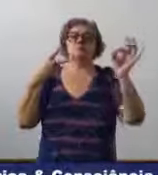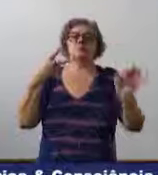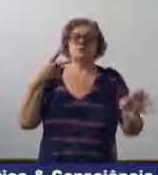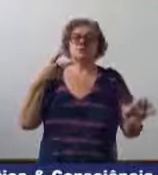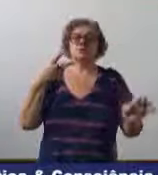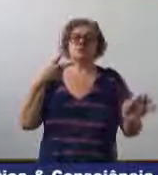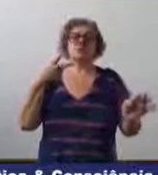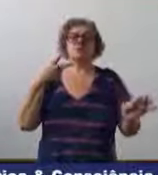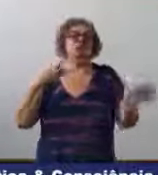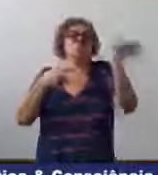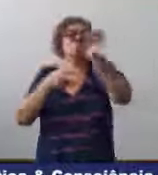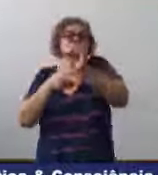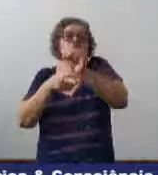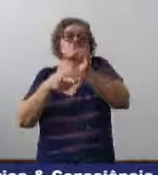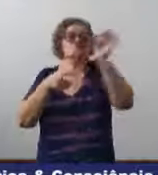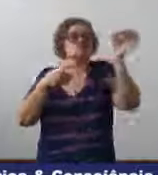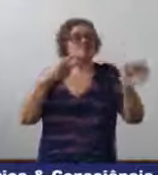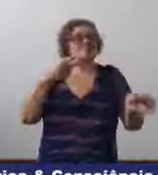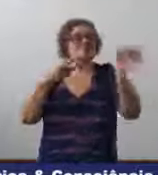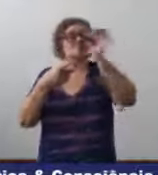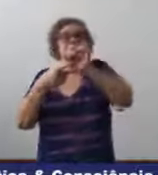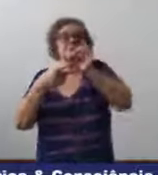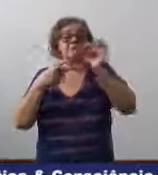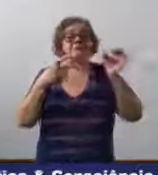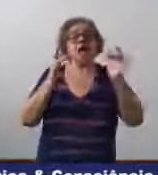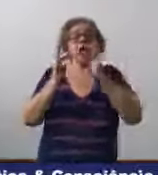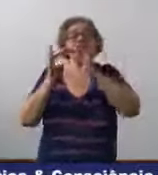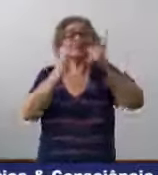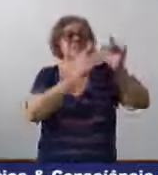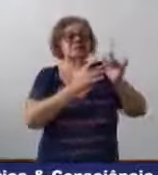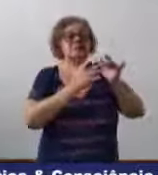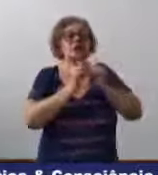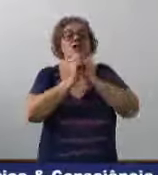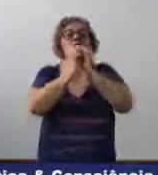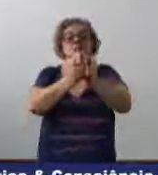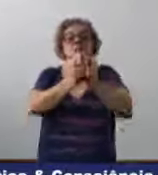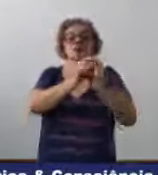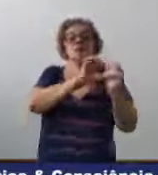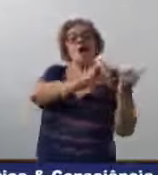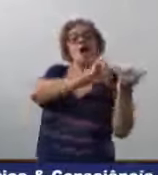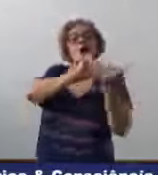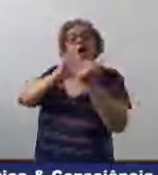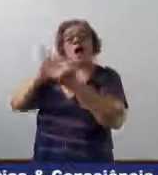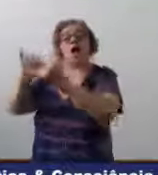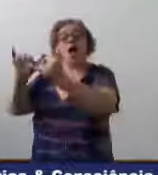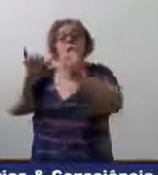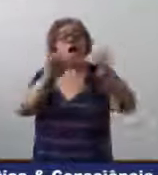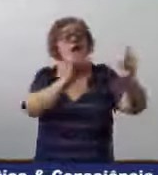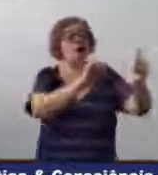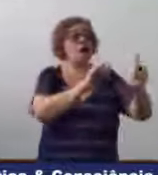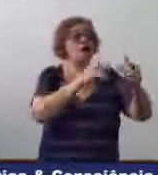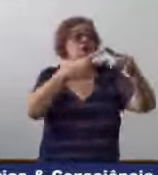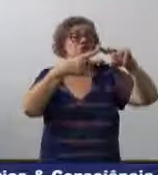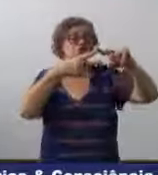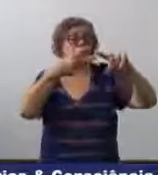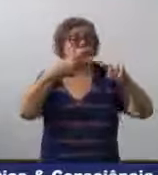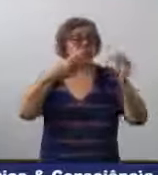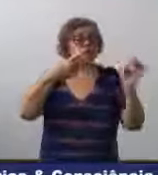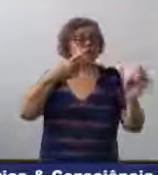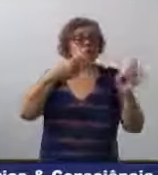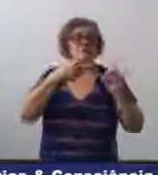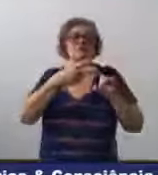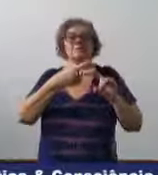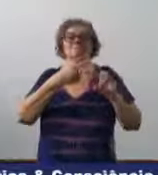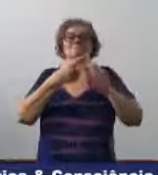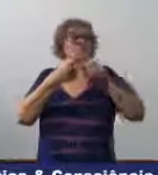objeto só pode agir sobre outro se tocar no outro ou mandar um sinal que esse outro possa perceber. Isso já